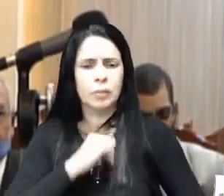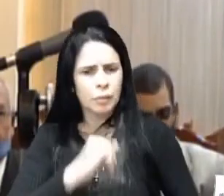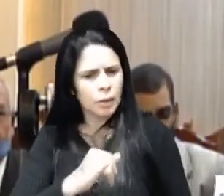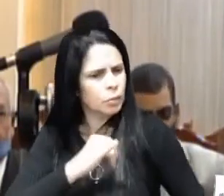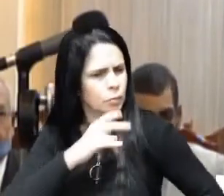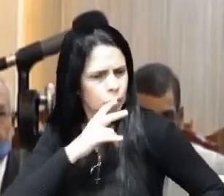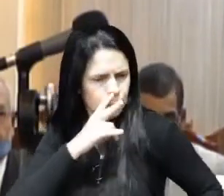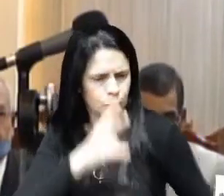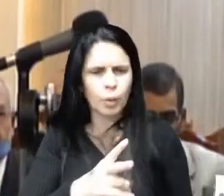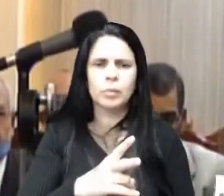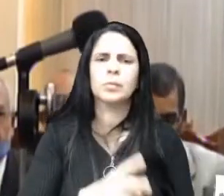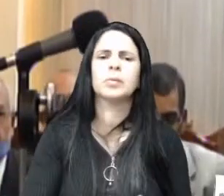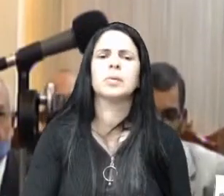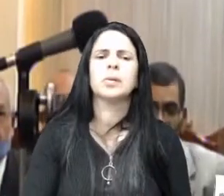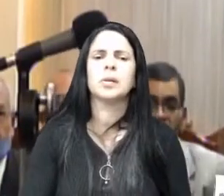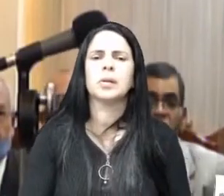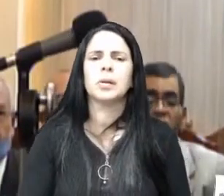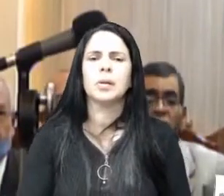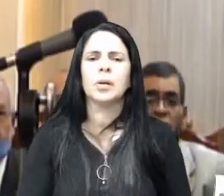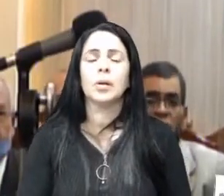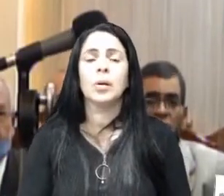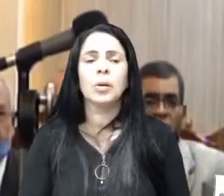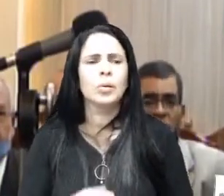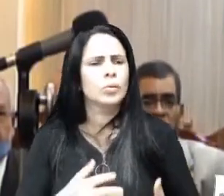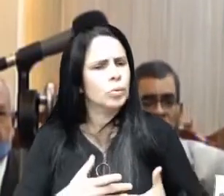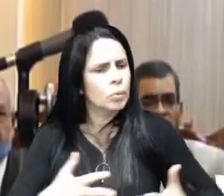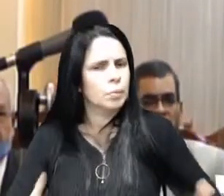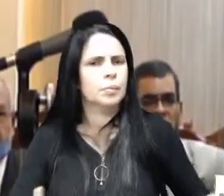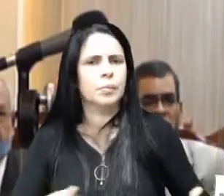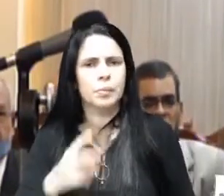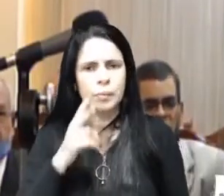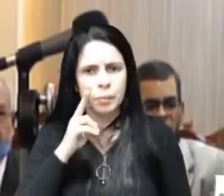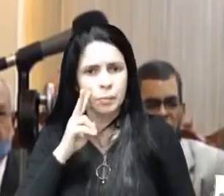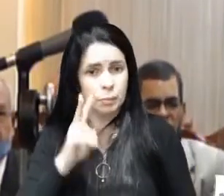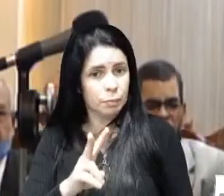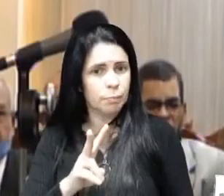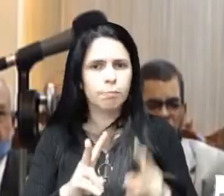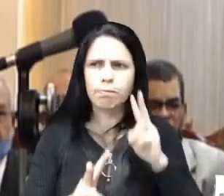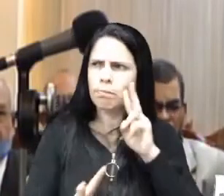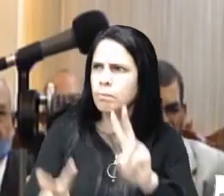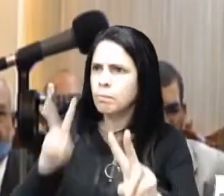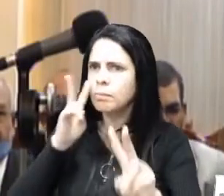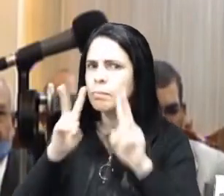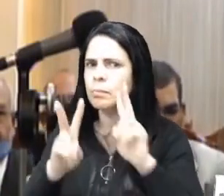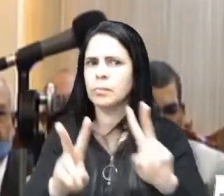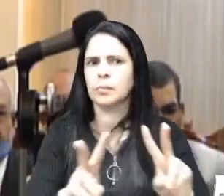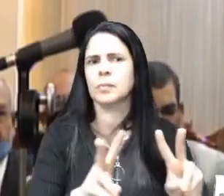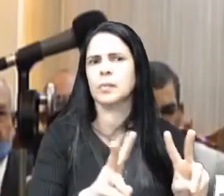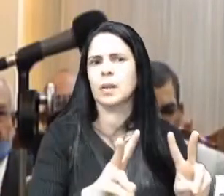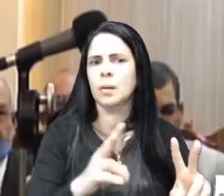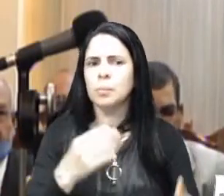mais, quanto vedes que se vai aproximando